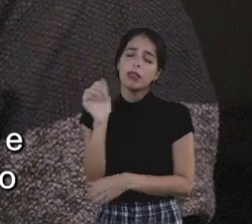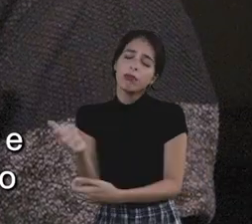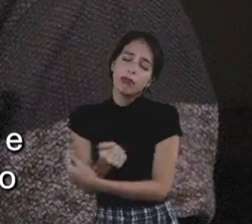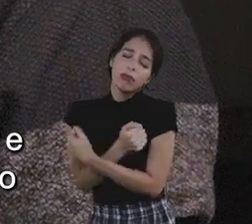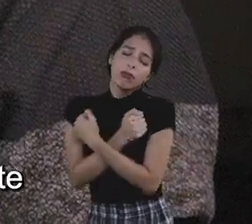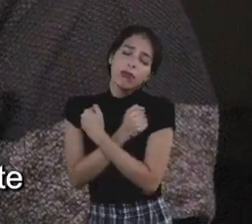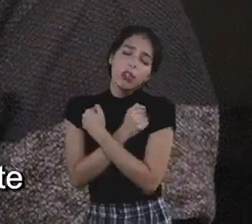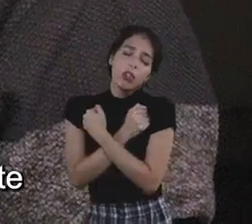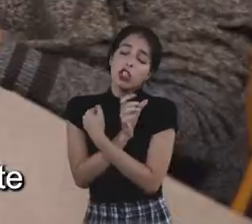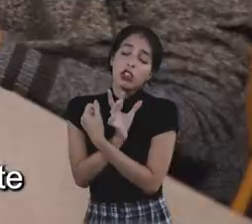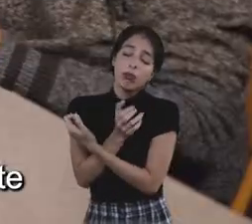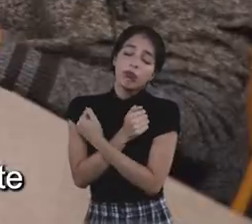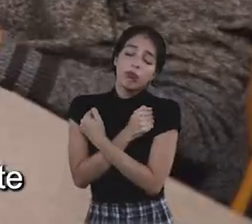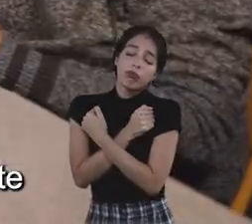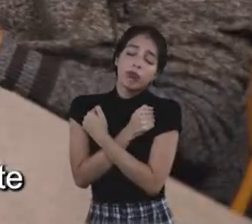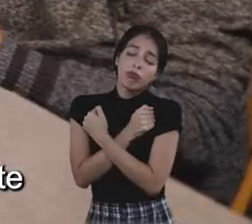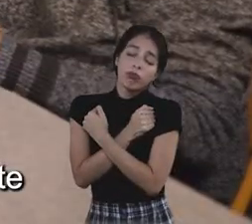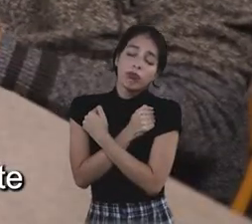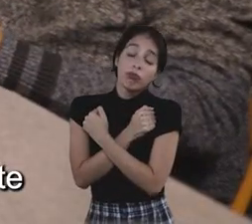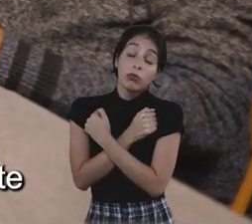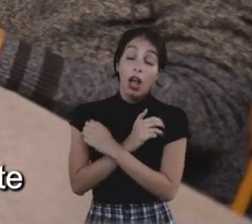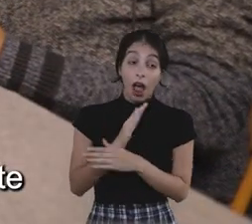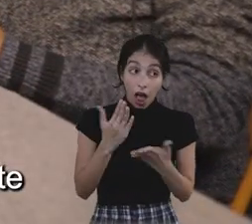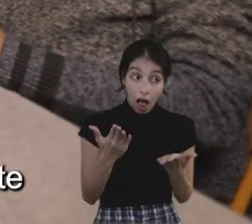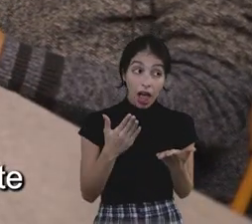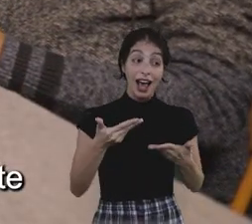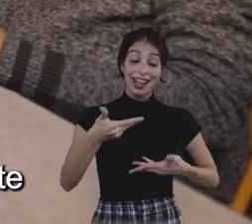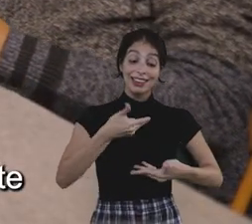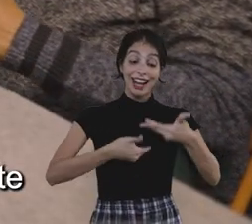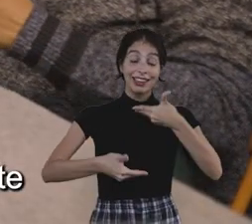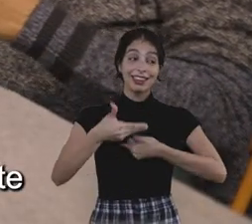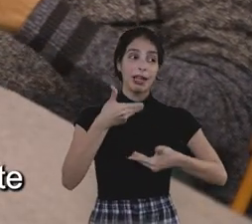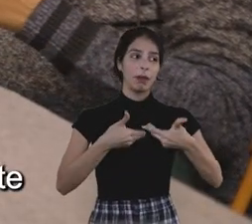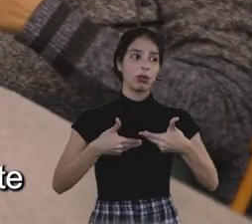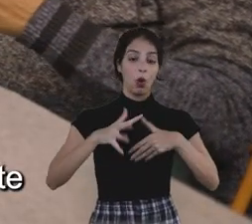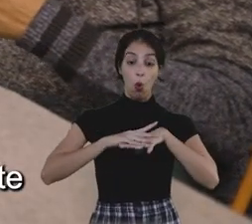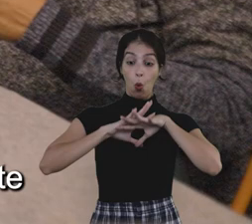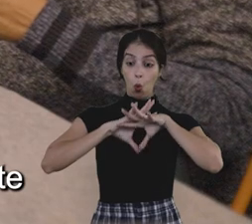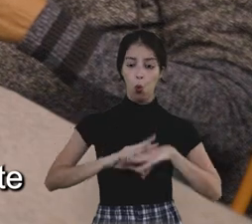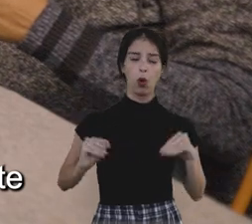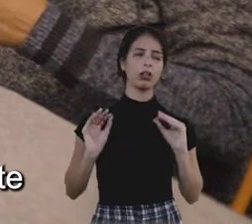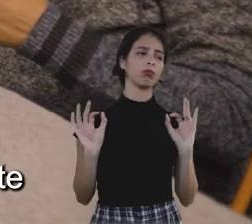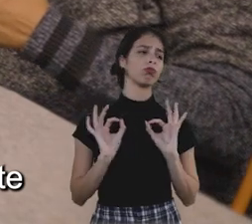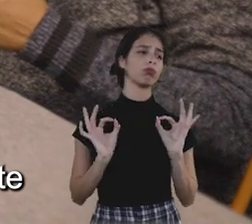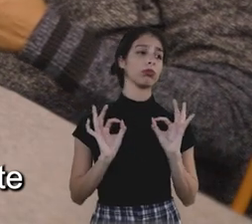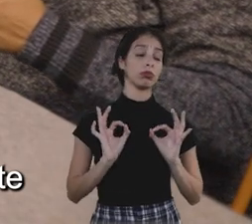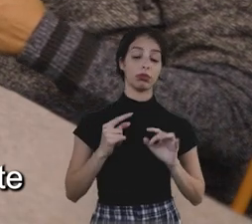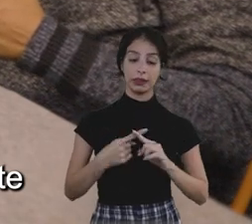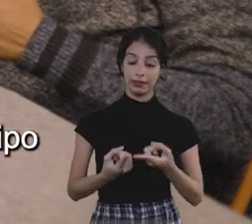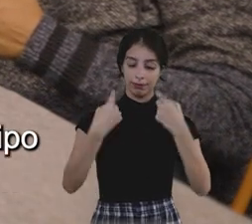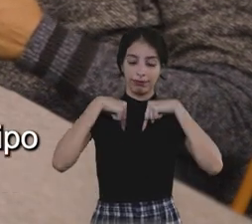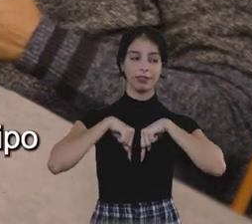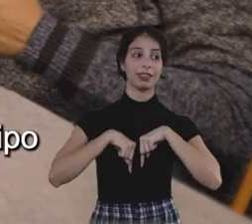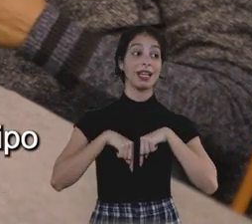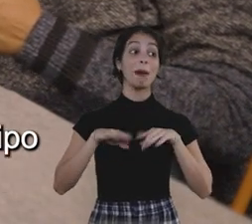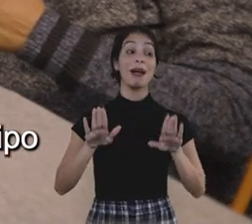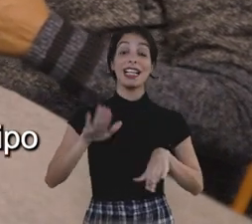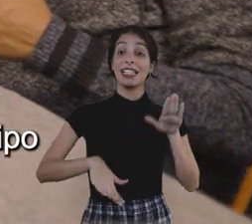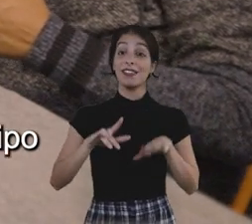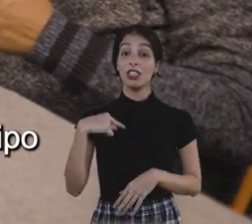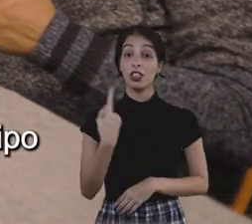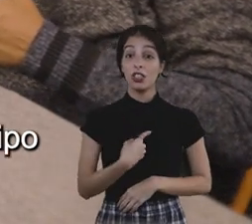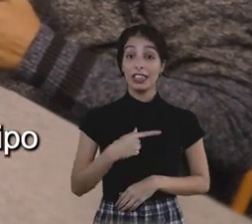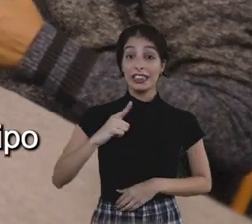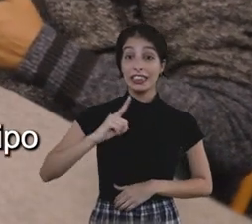movimento ali que eu quero e preciso só receber então eh a ansiedade ela acelera tanto o nosso funcionamento que a gente não consegue